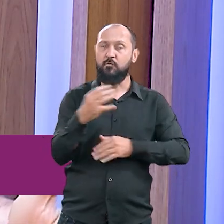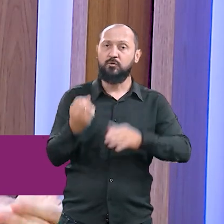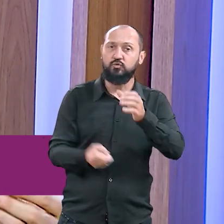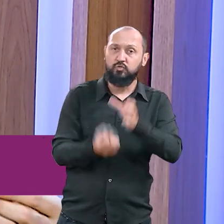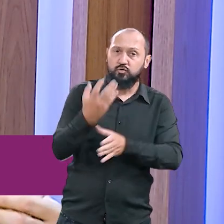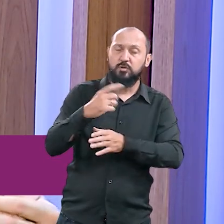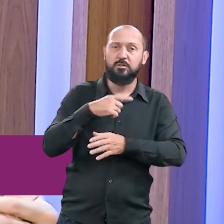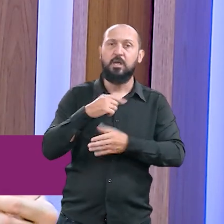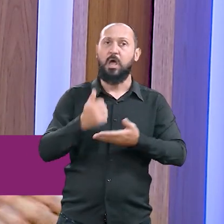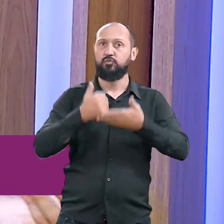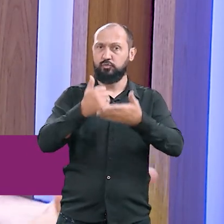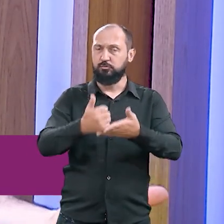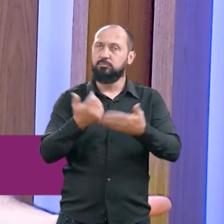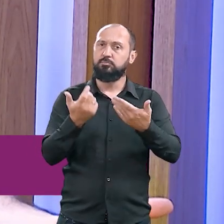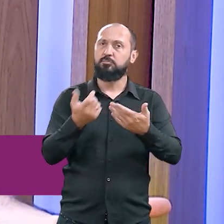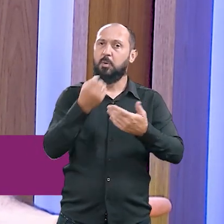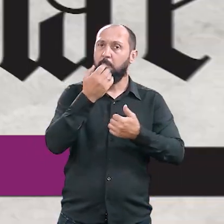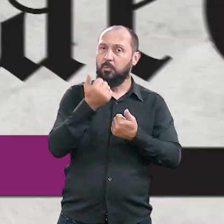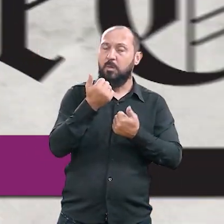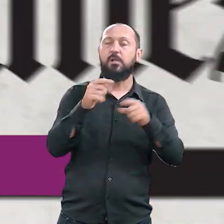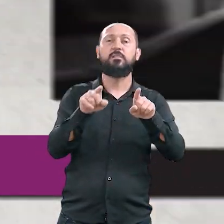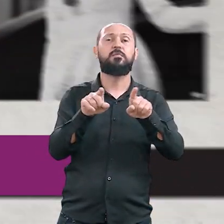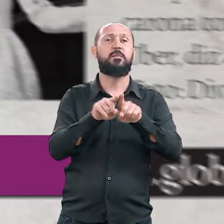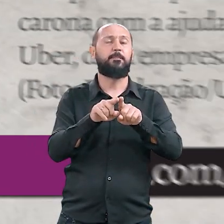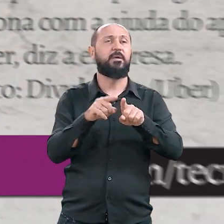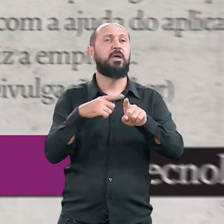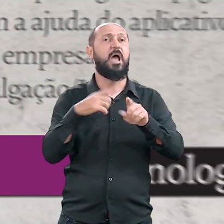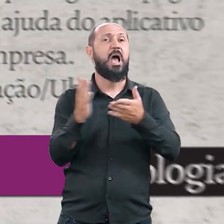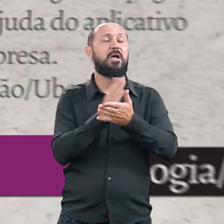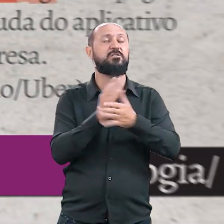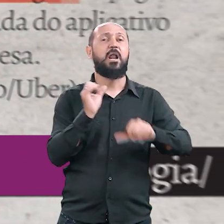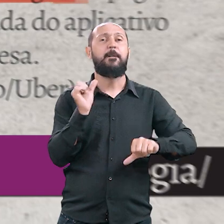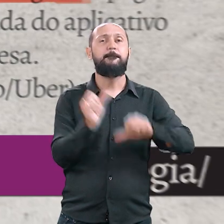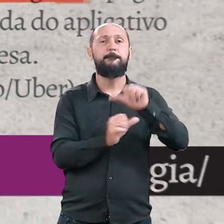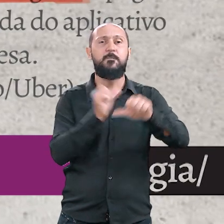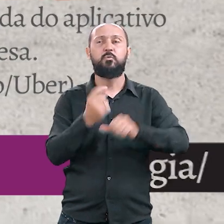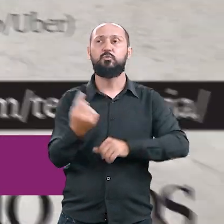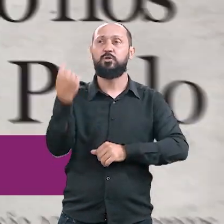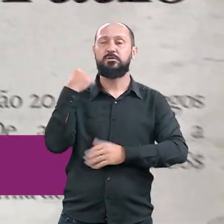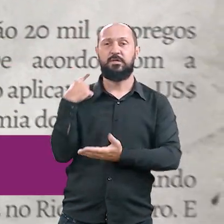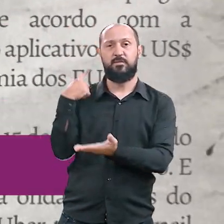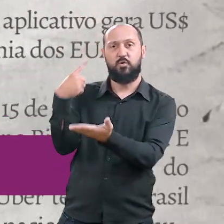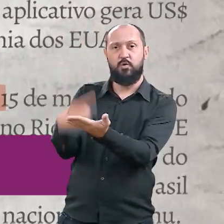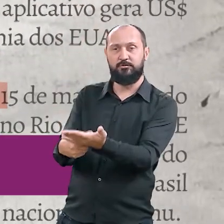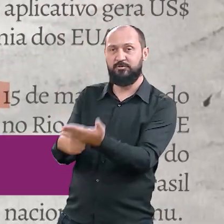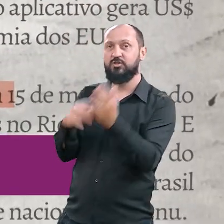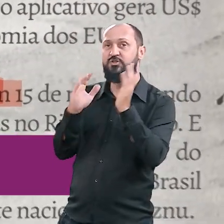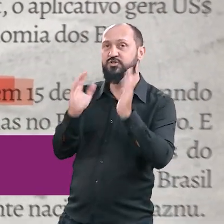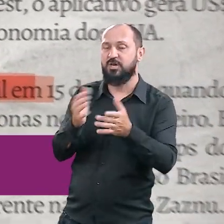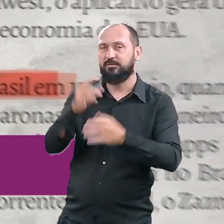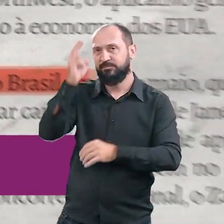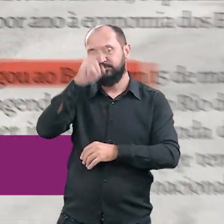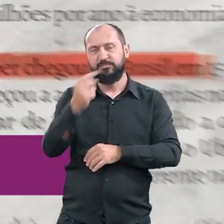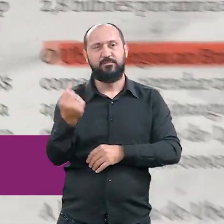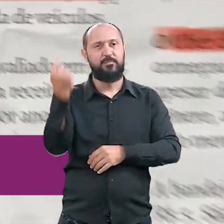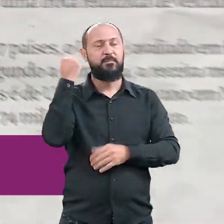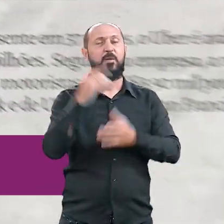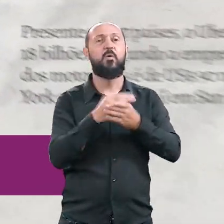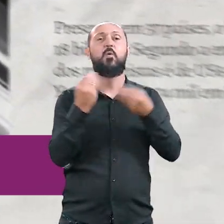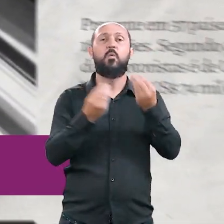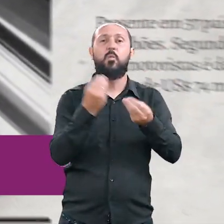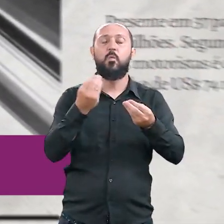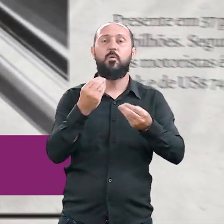acontecendo com essa questão da inteligência artificial. E eu quero trazer essa pergunta para você. Se a gente precisa ter medo mesmo, precisa